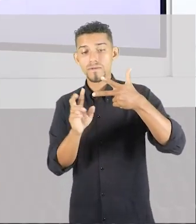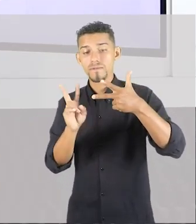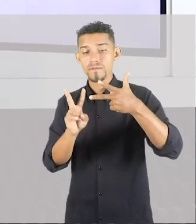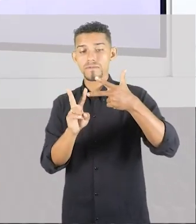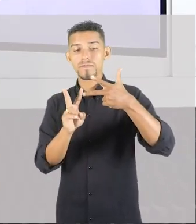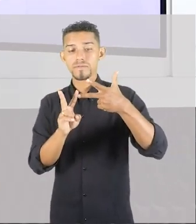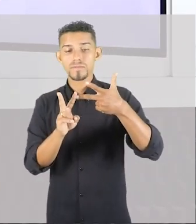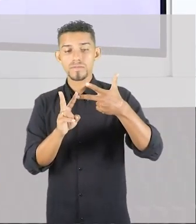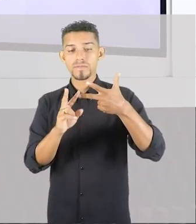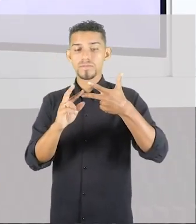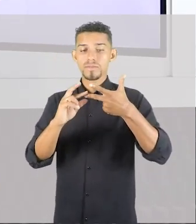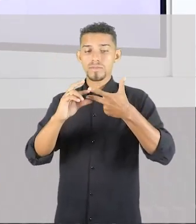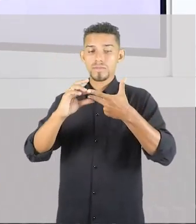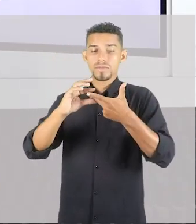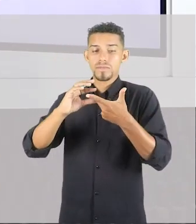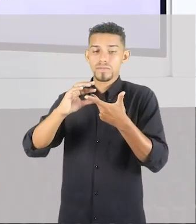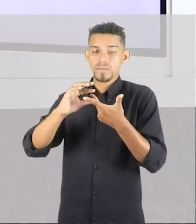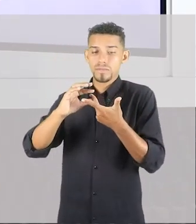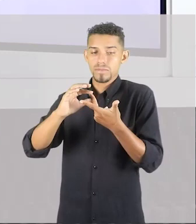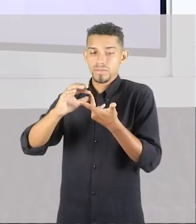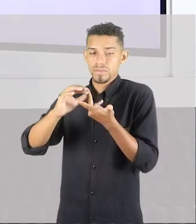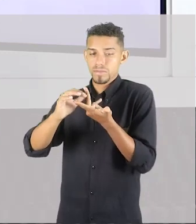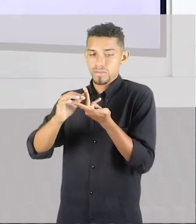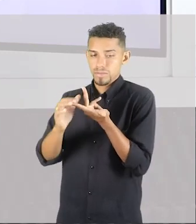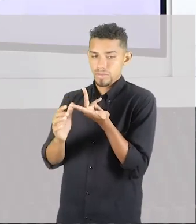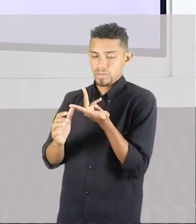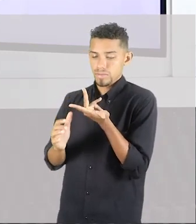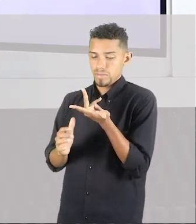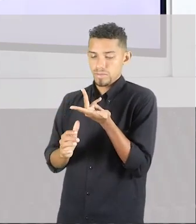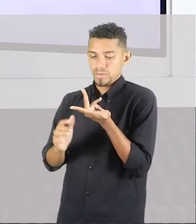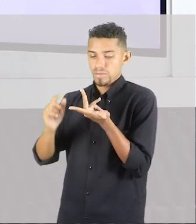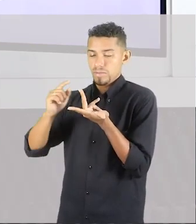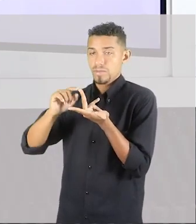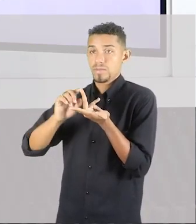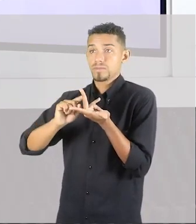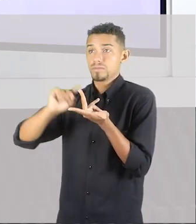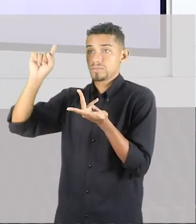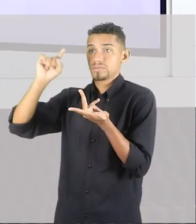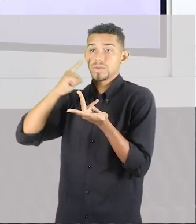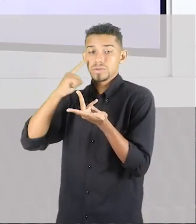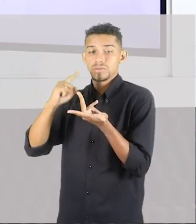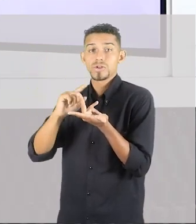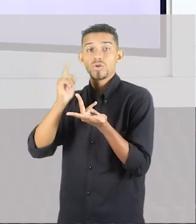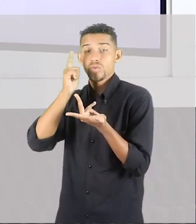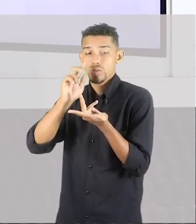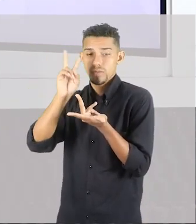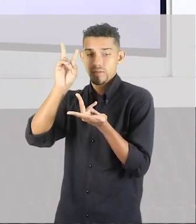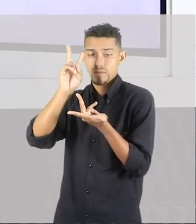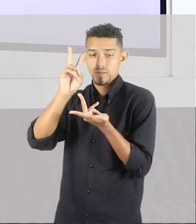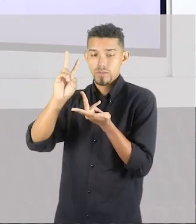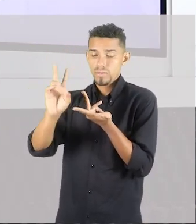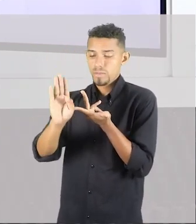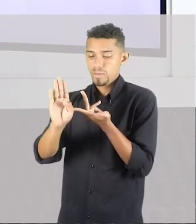aqui, ó. Pam, pam, pam, pam, pam, pam, pam, para cá. Então olha só, B,